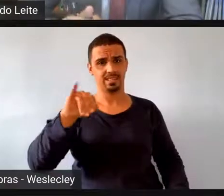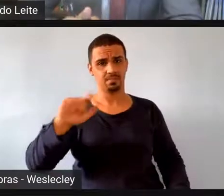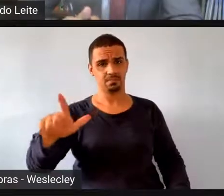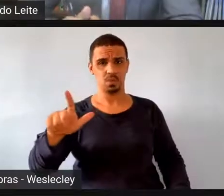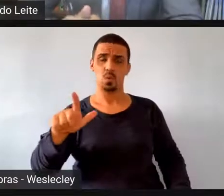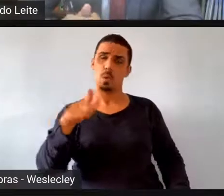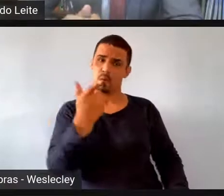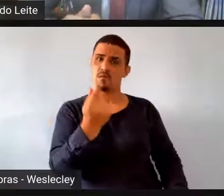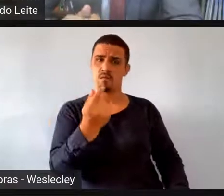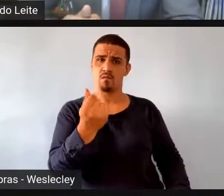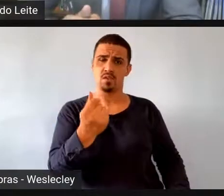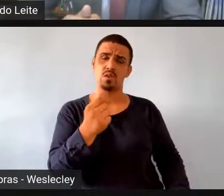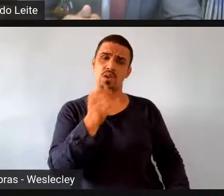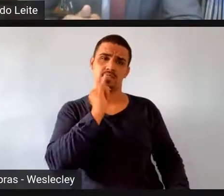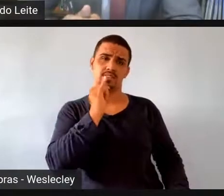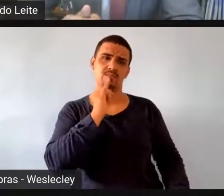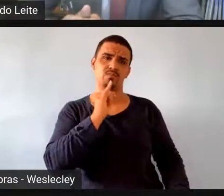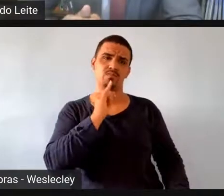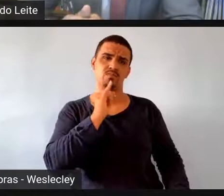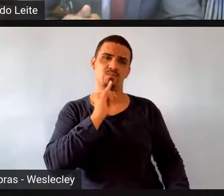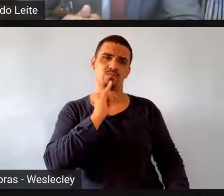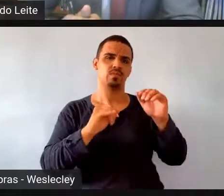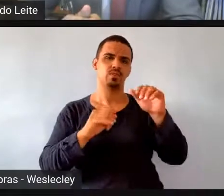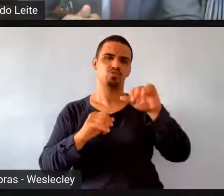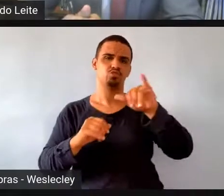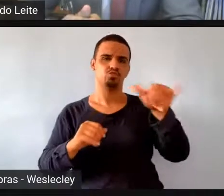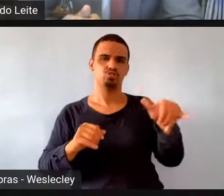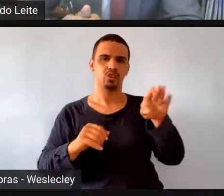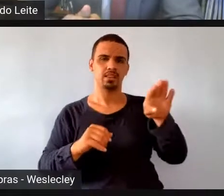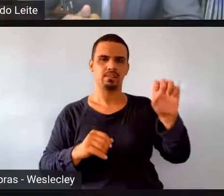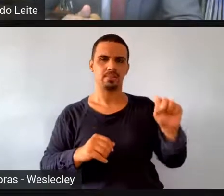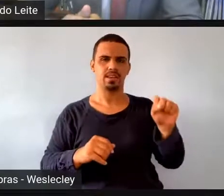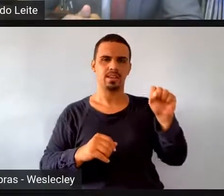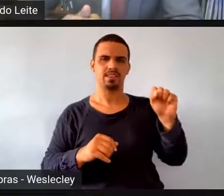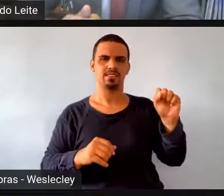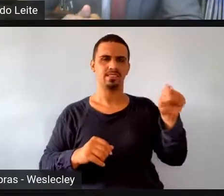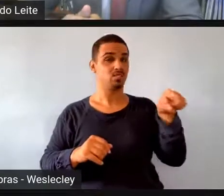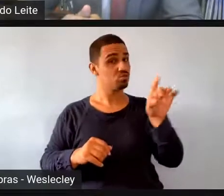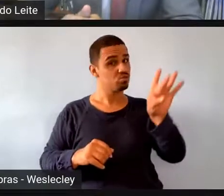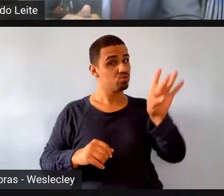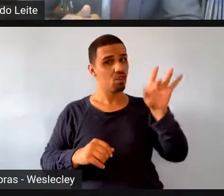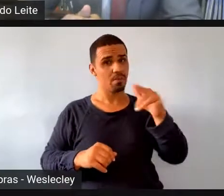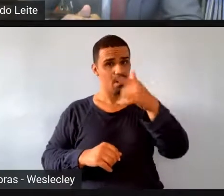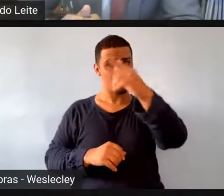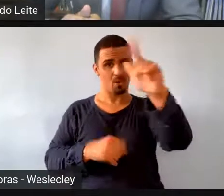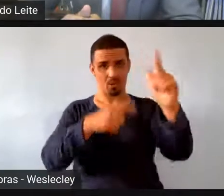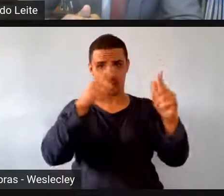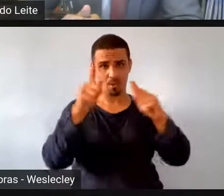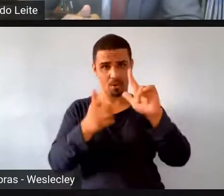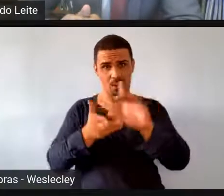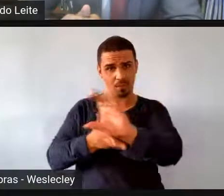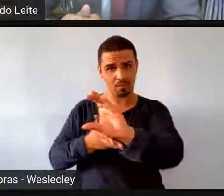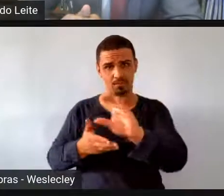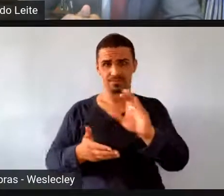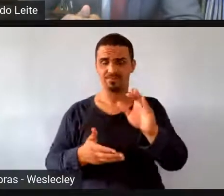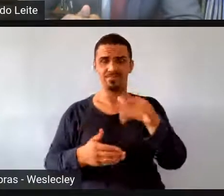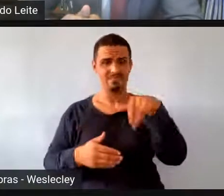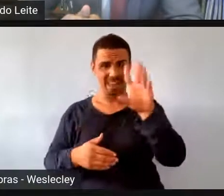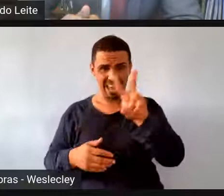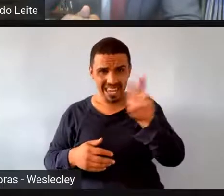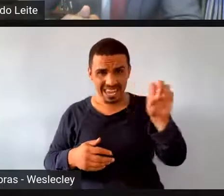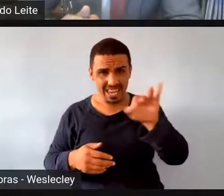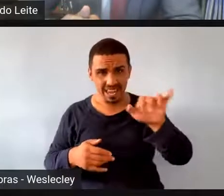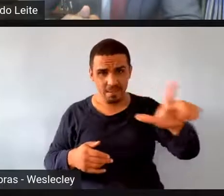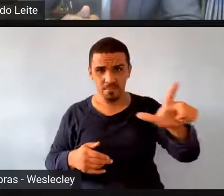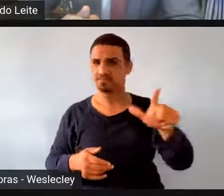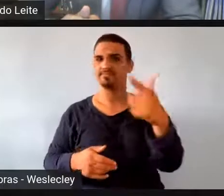as JBS da vida, ninguém recebe doação de candidato a deputado de mais do que 500 mil. Algo assim, se